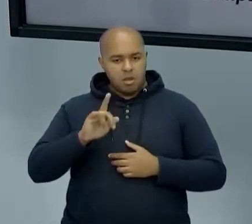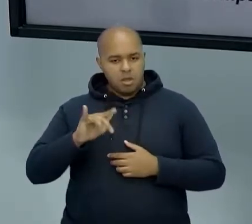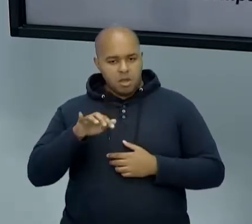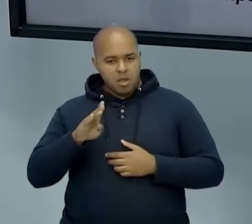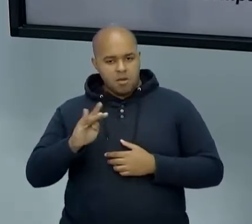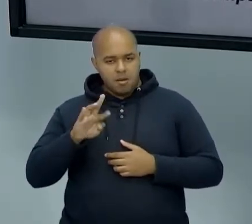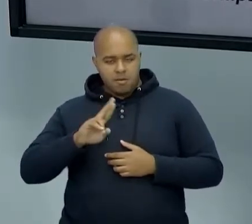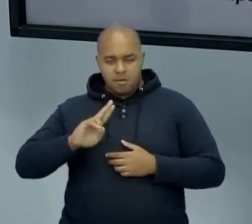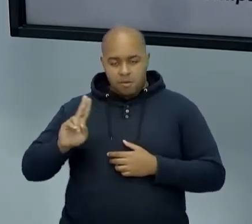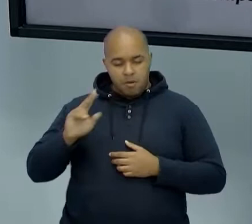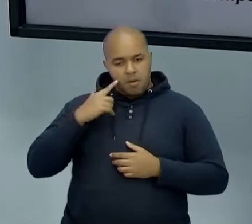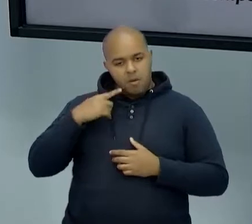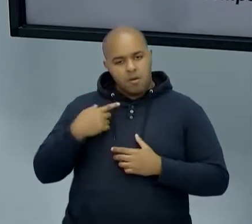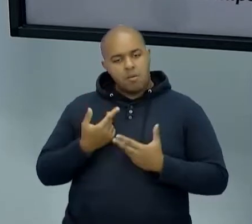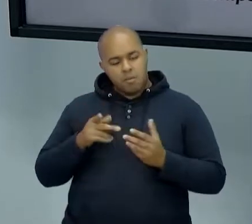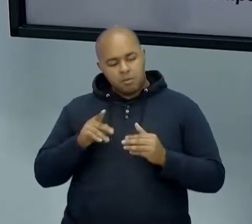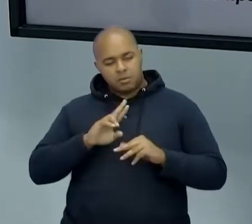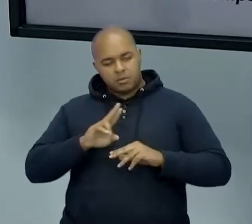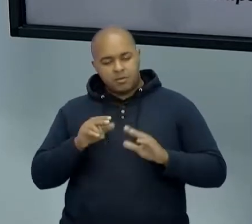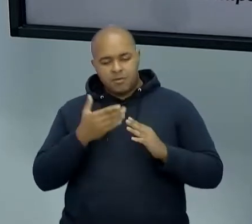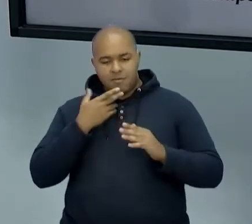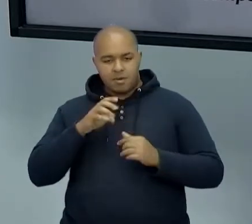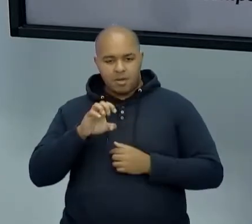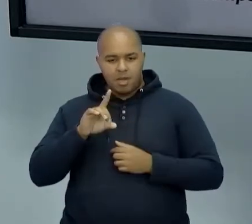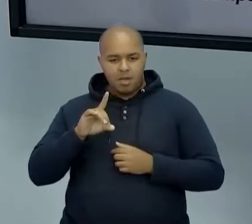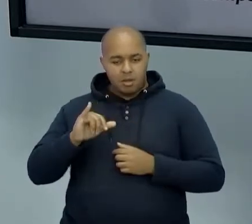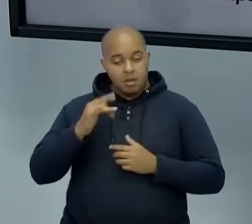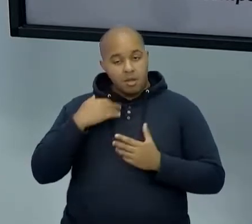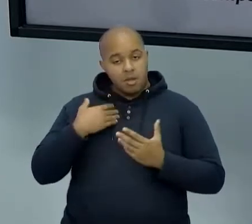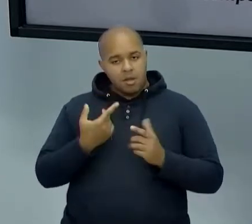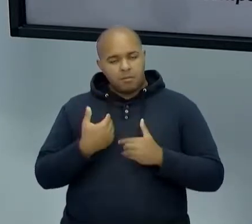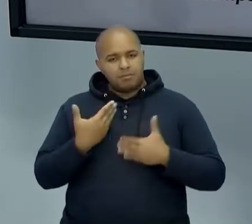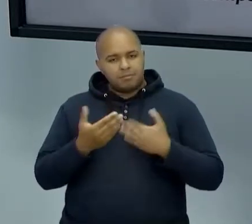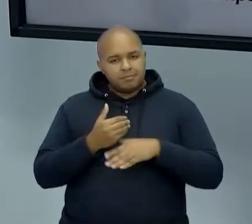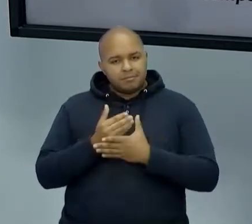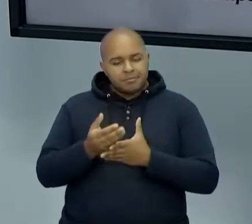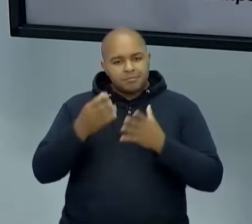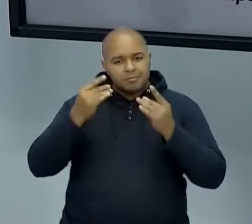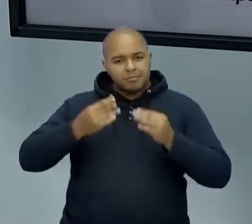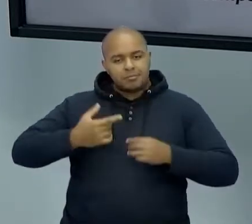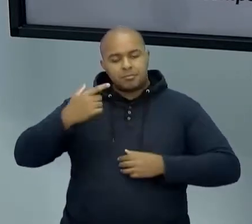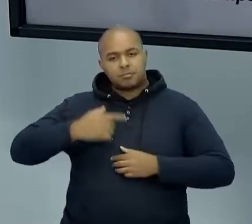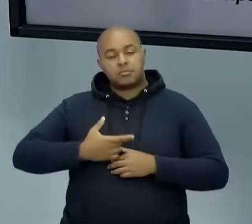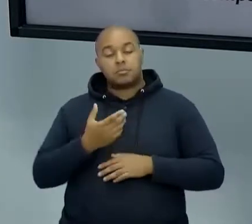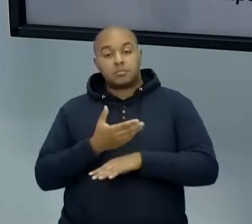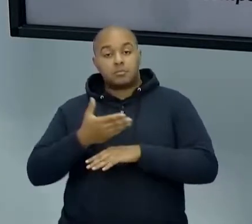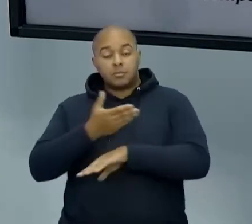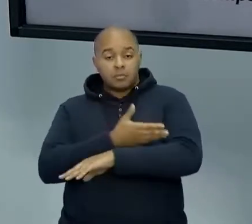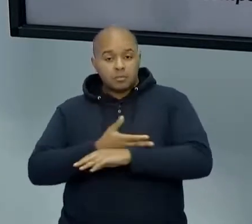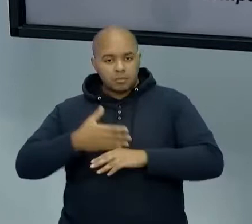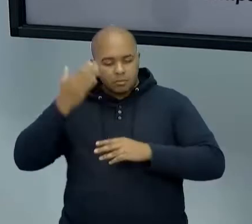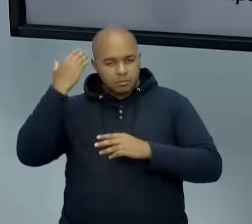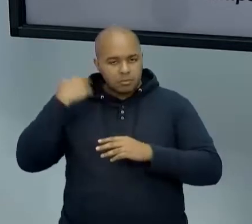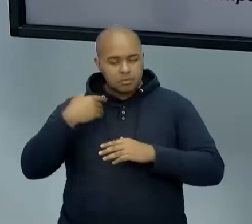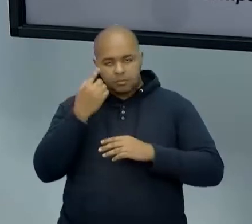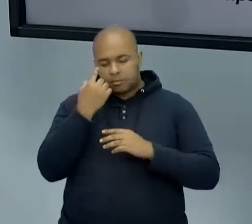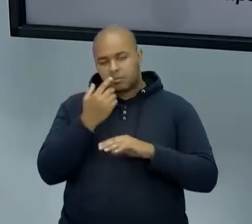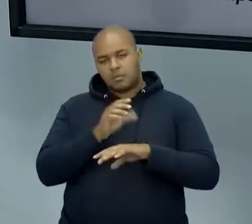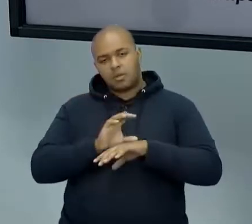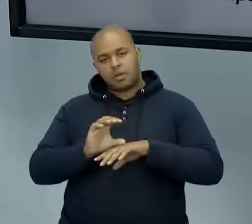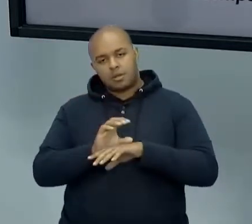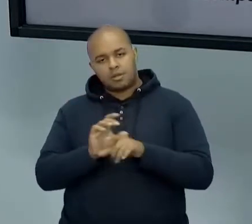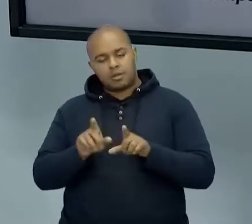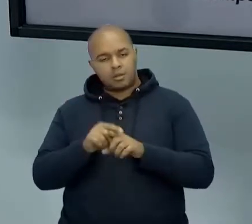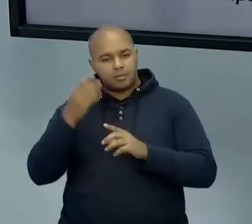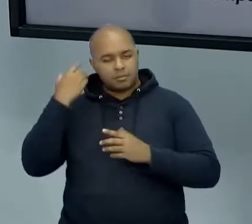vocês podem me chamar aí carinhosamente de Edi. E eu vou começar aí a minha descrição. Sou branca, cabelos e olhos